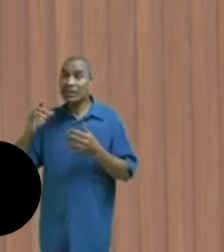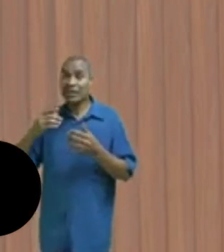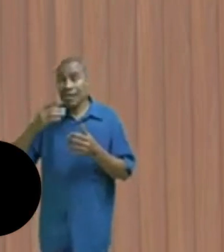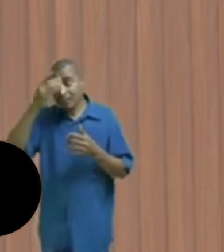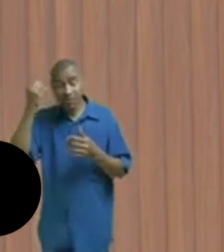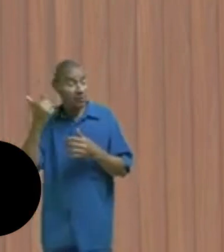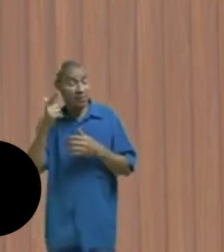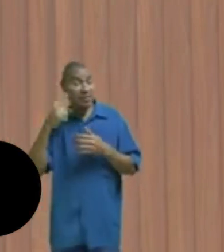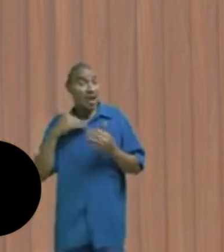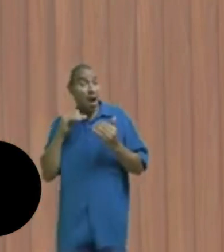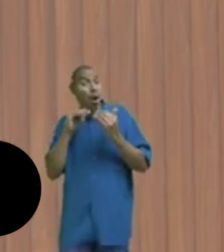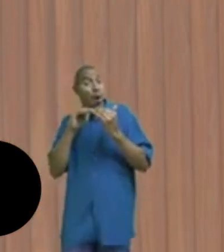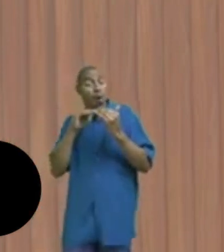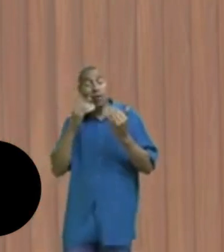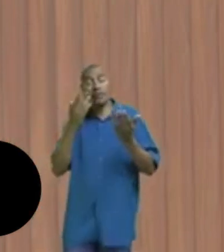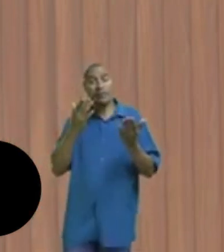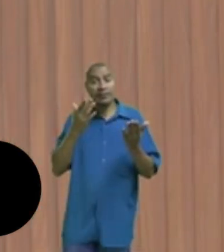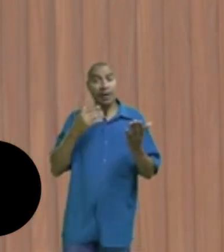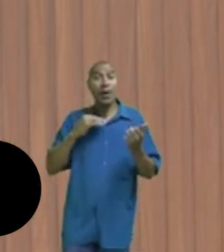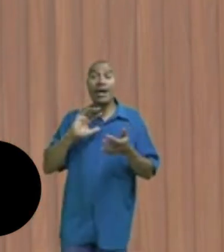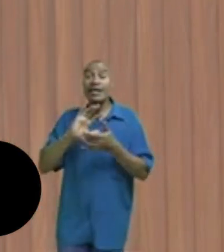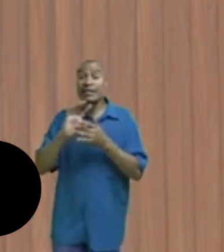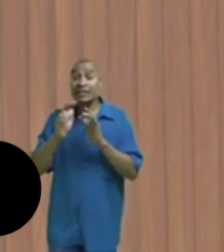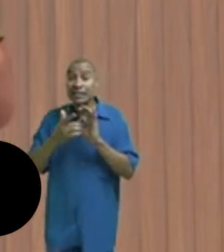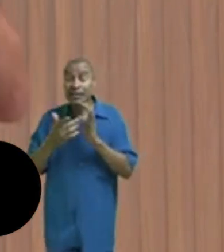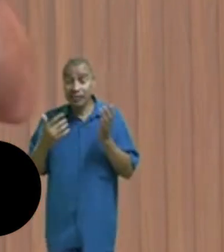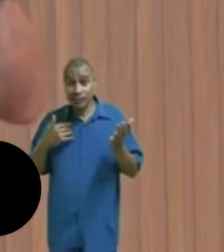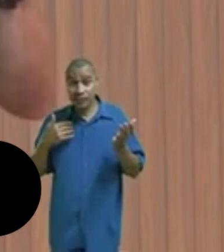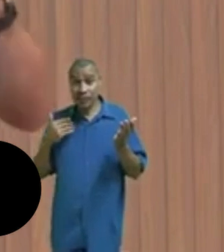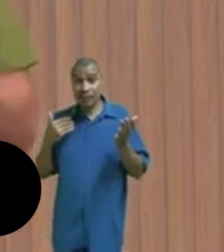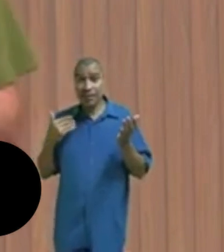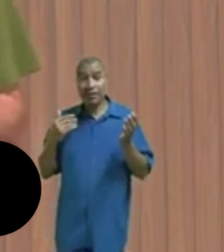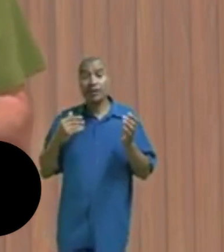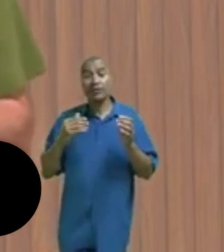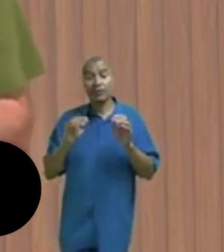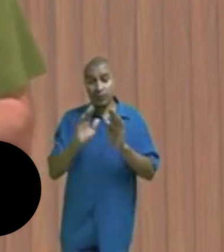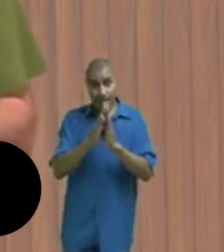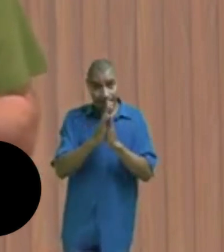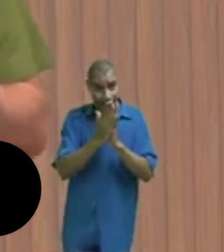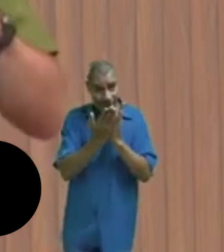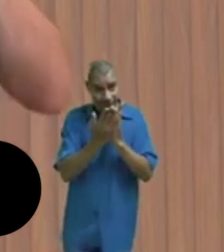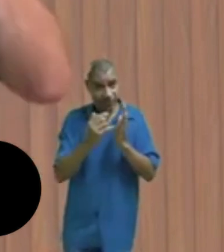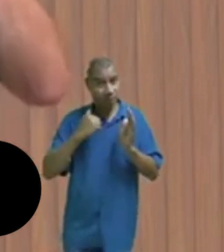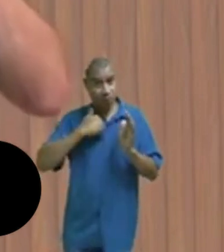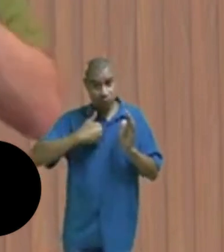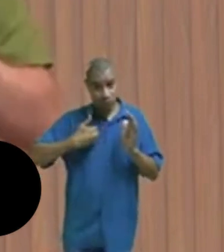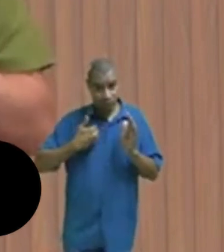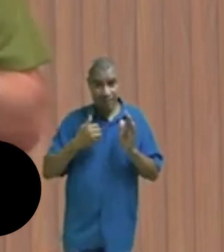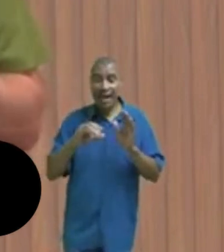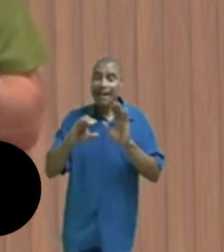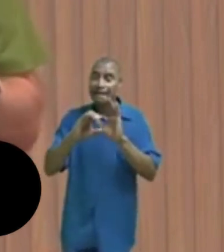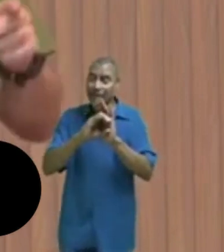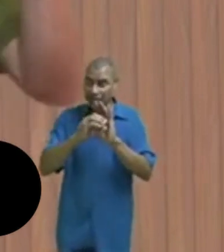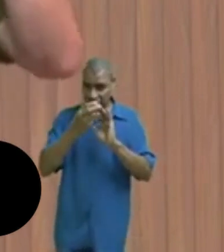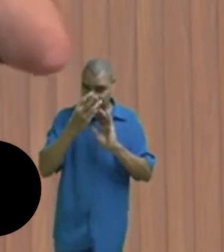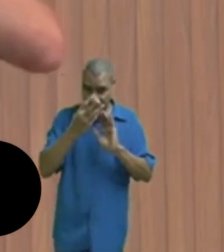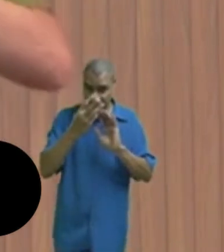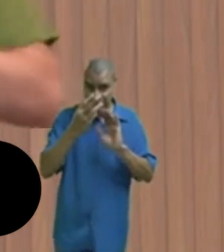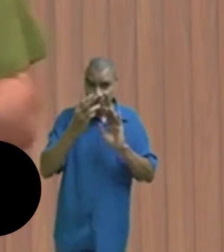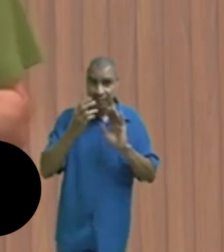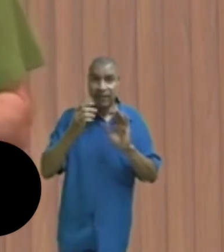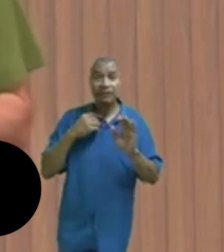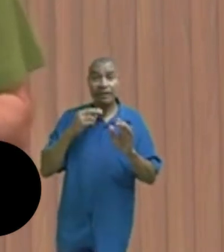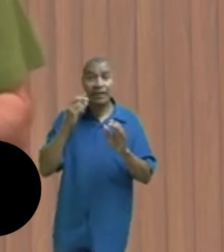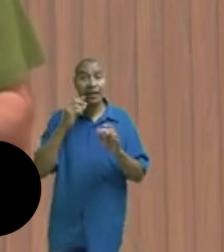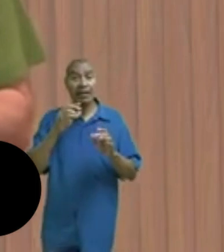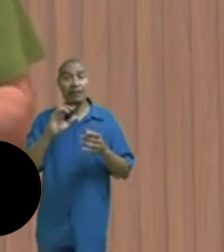Pai. Só que Jesus agora, no Evangelho de João, no capítulo 3, se encontra